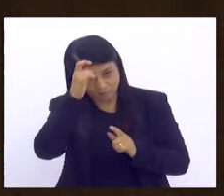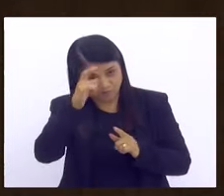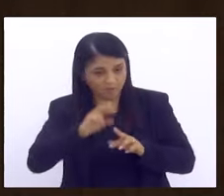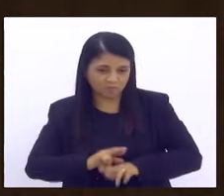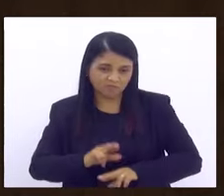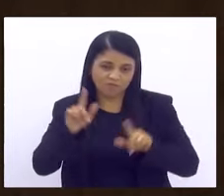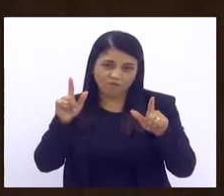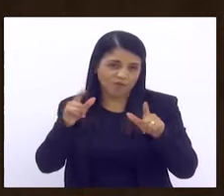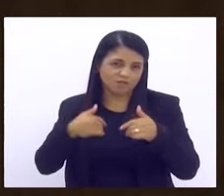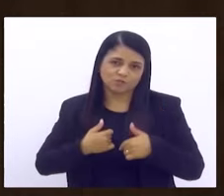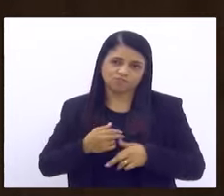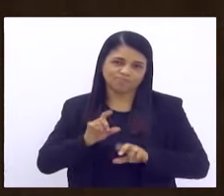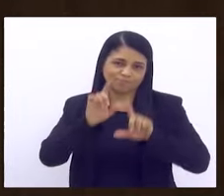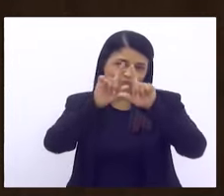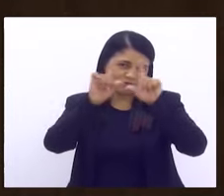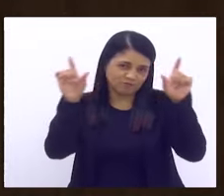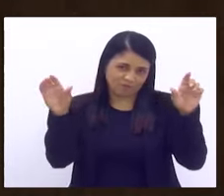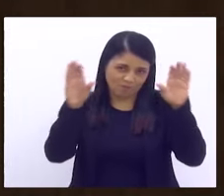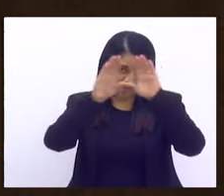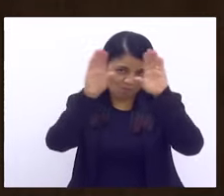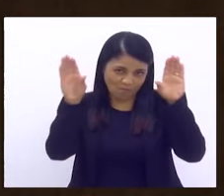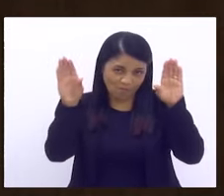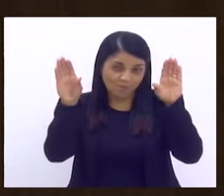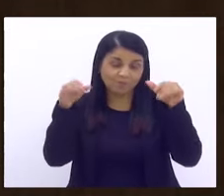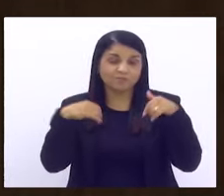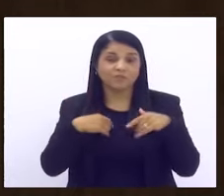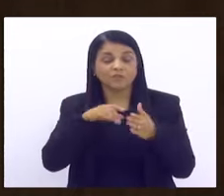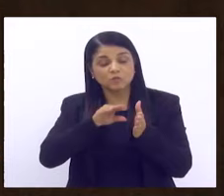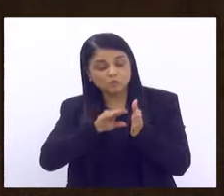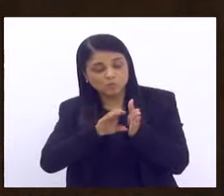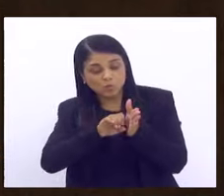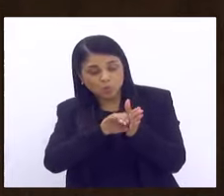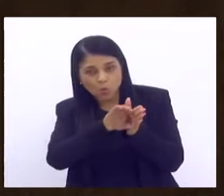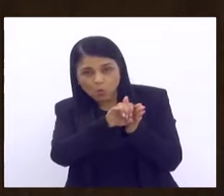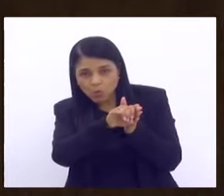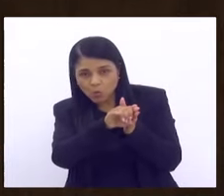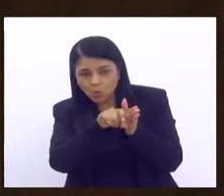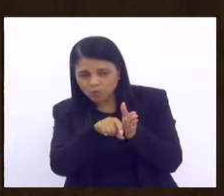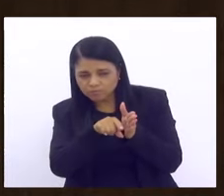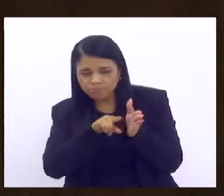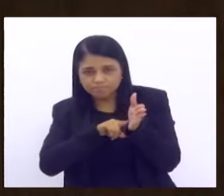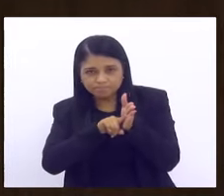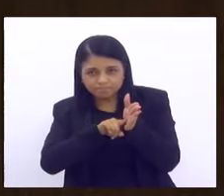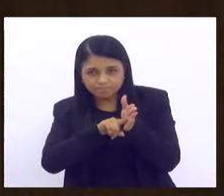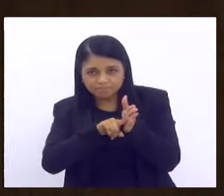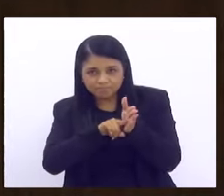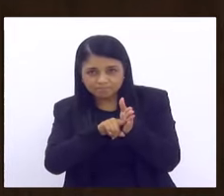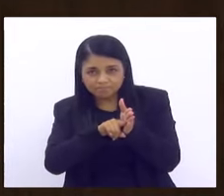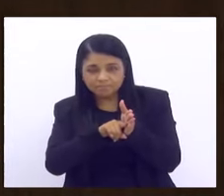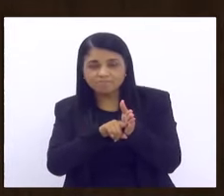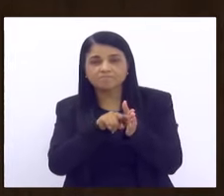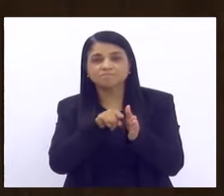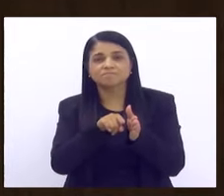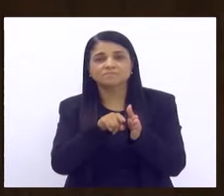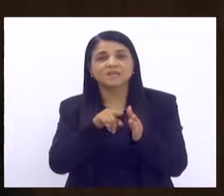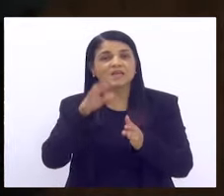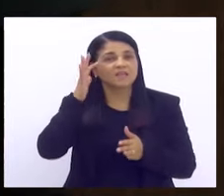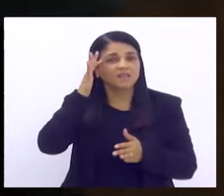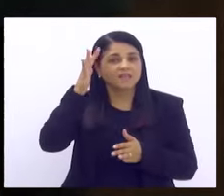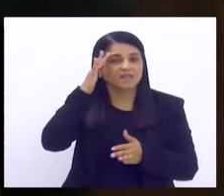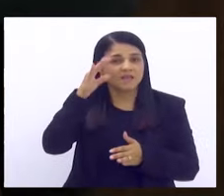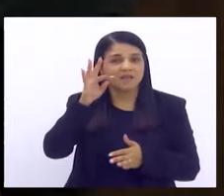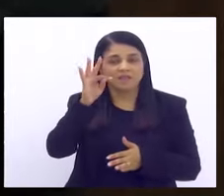céus. Se a senhora for ao Google, que é imparcial, lá diz que a teologia